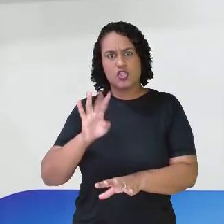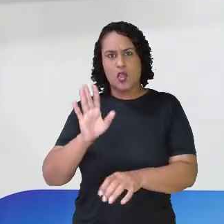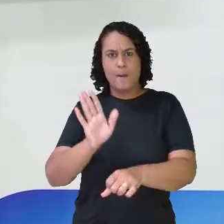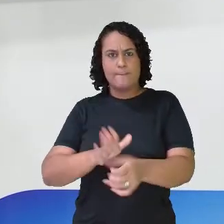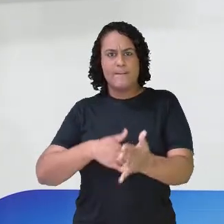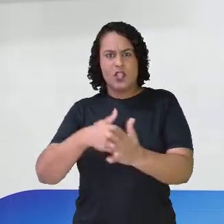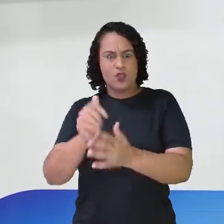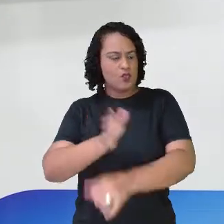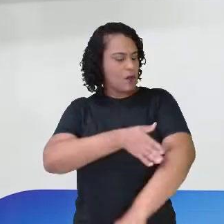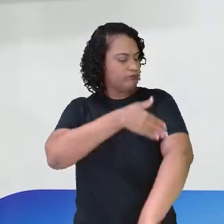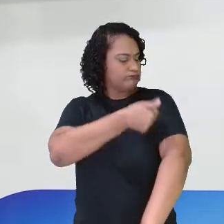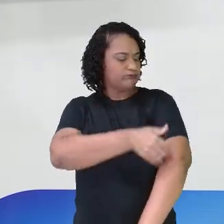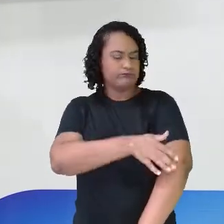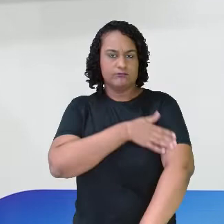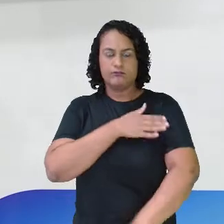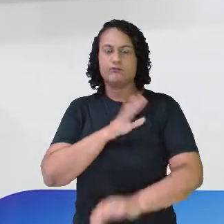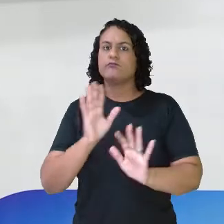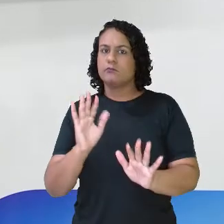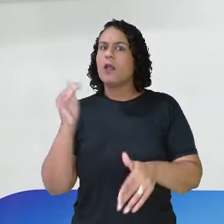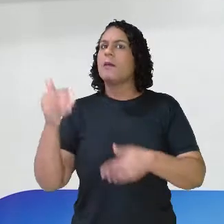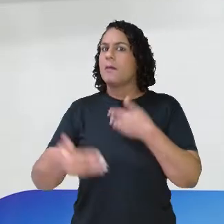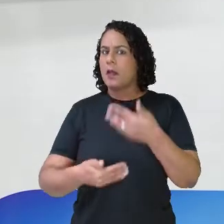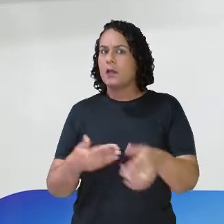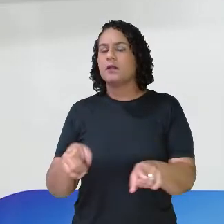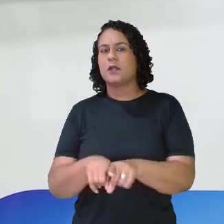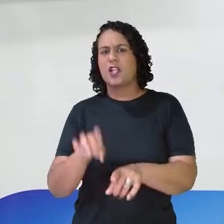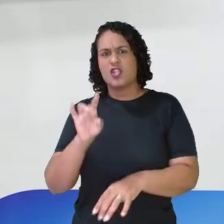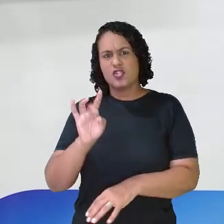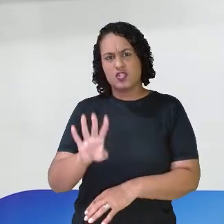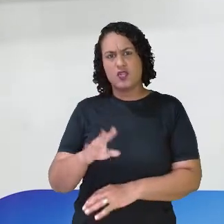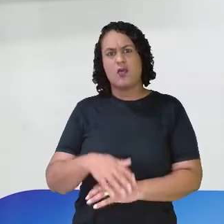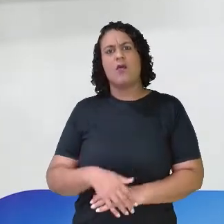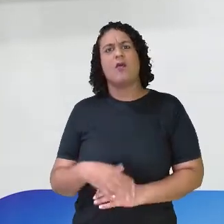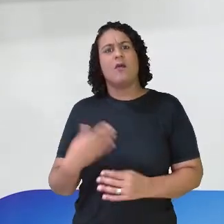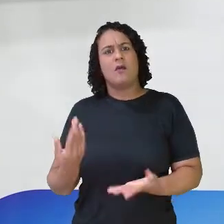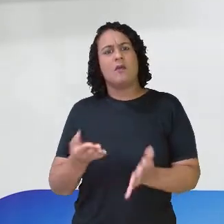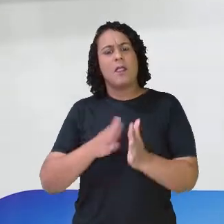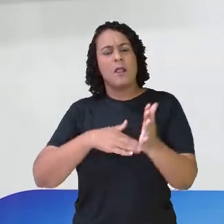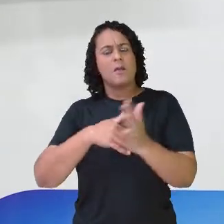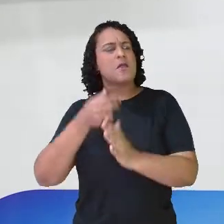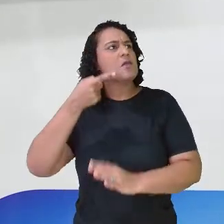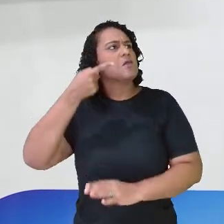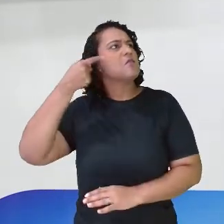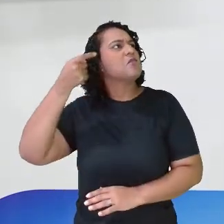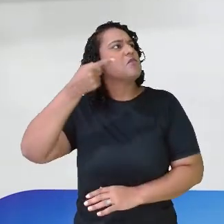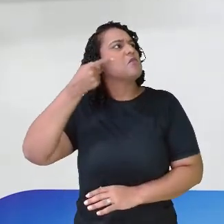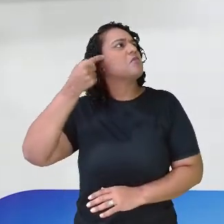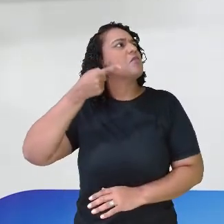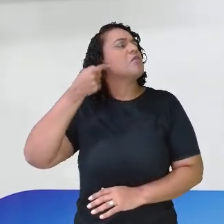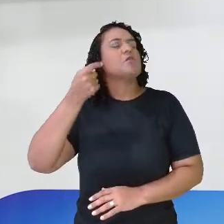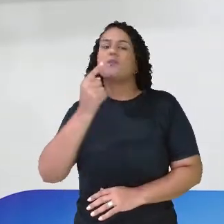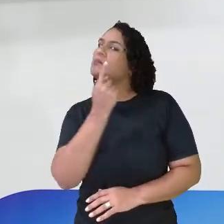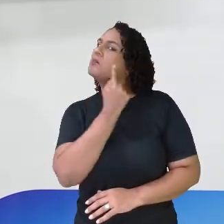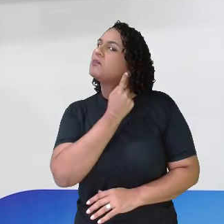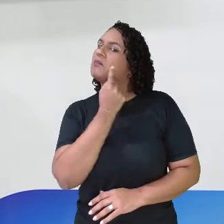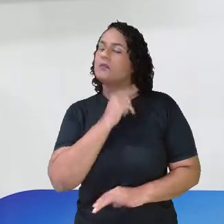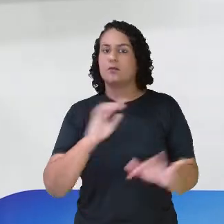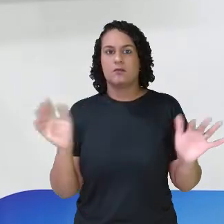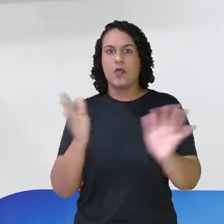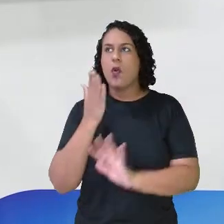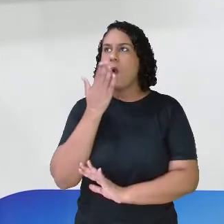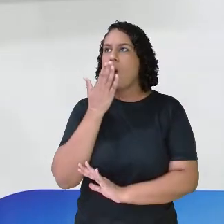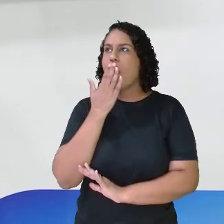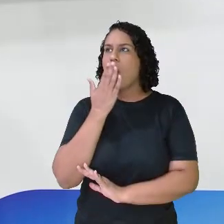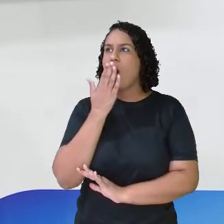Que fazem parte também, mas não é só colocar a tinta guache na bochecha e sair passando a mão na boca não, hein? A